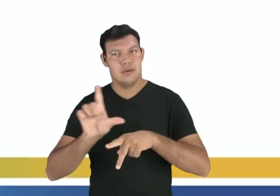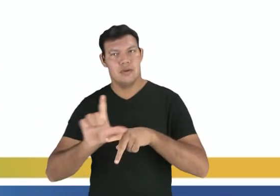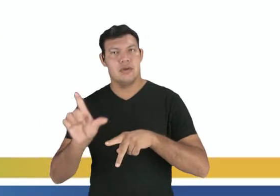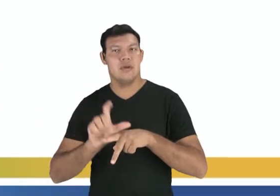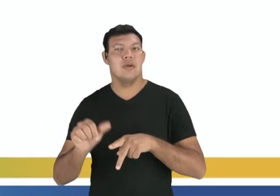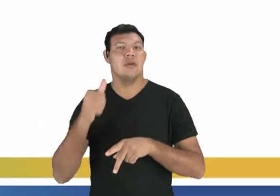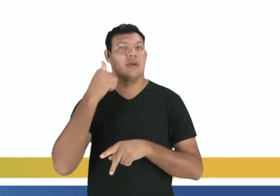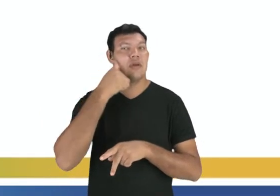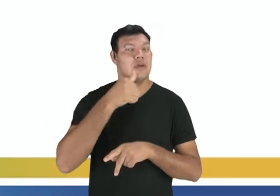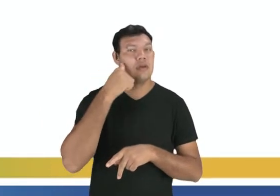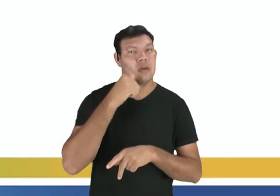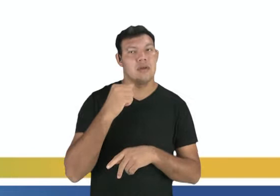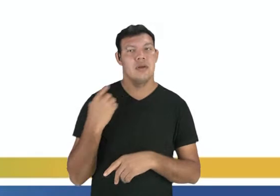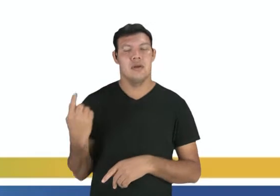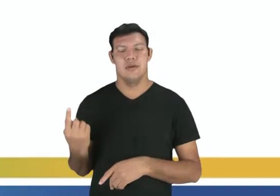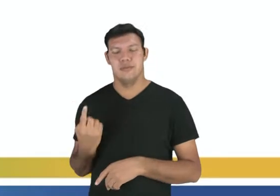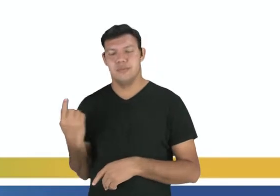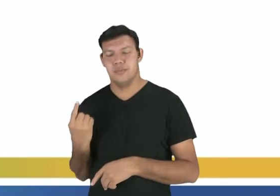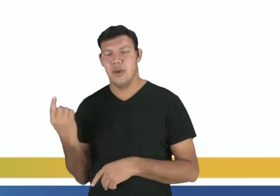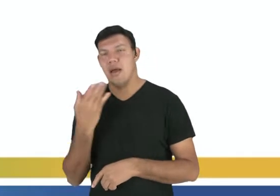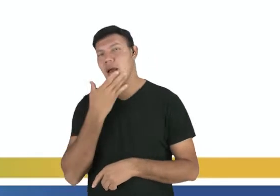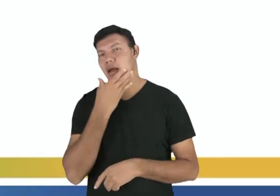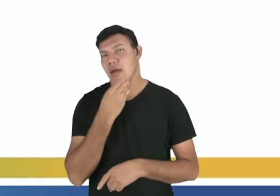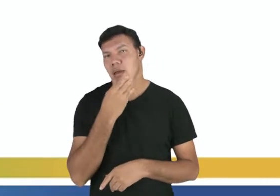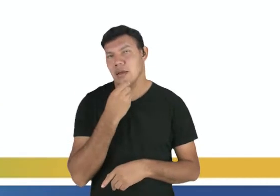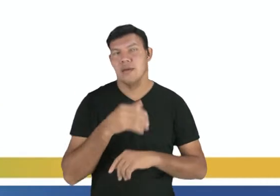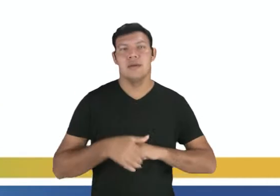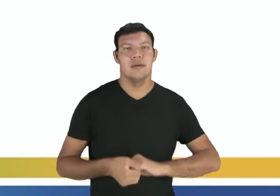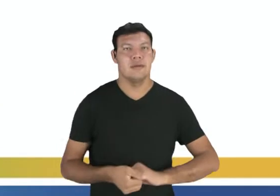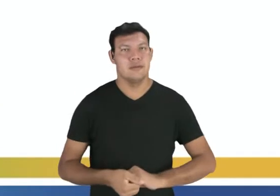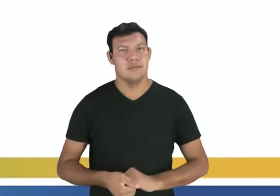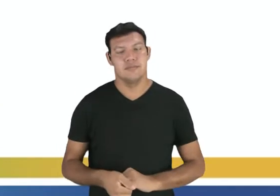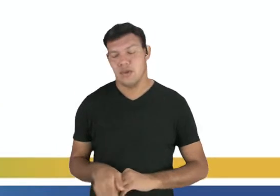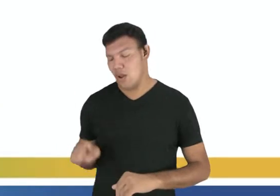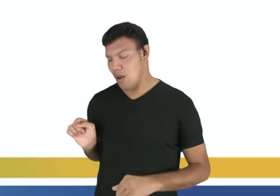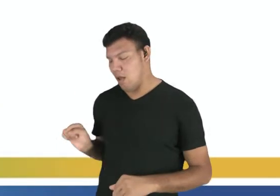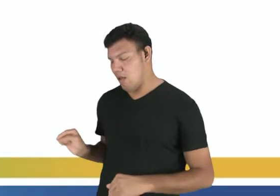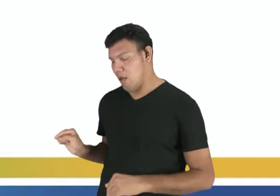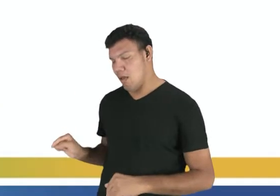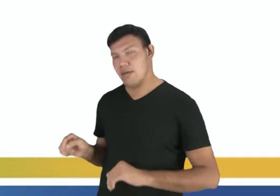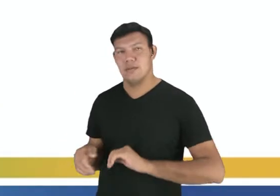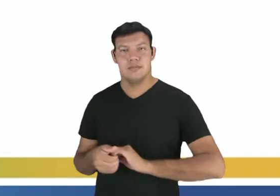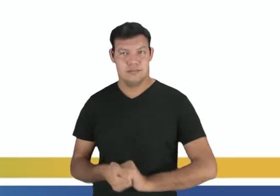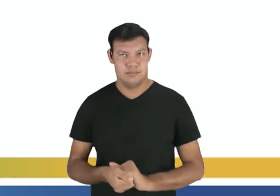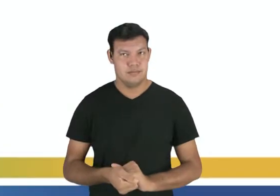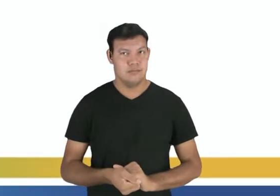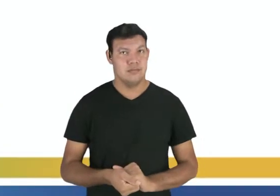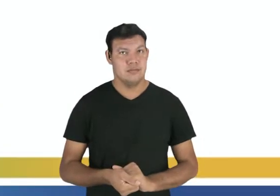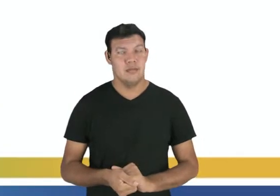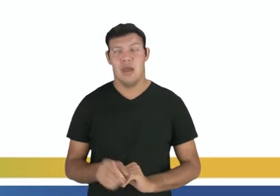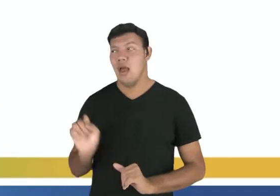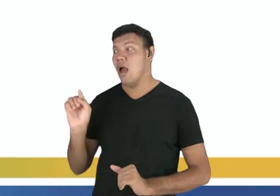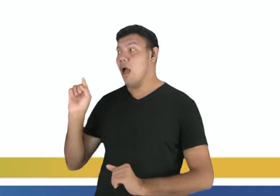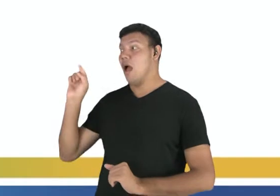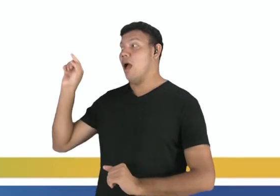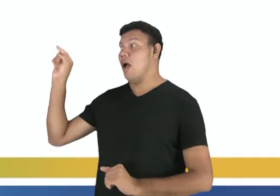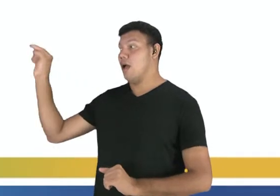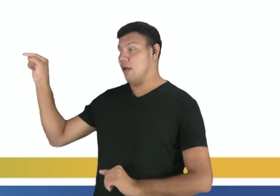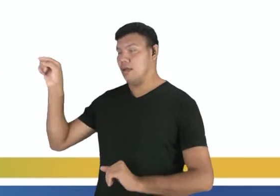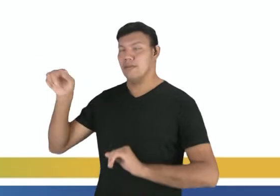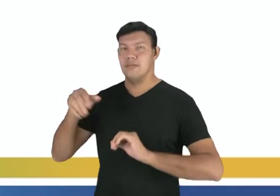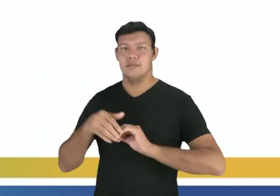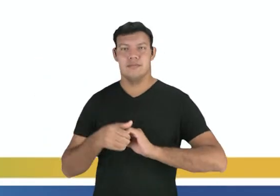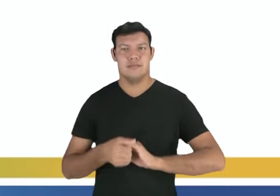feminino, singular, masculino, esses, essa, essas, isso. aquele, aqueles,